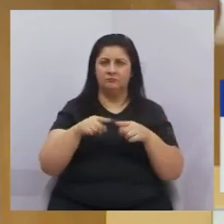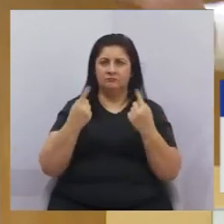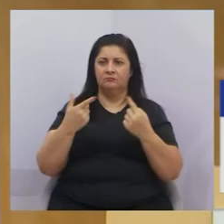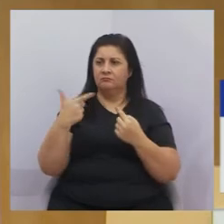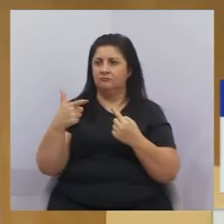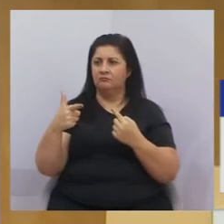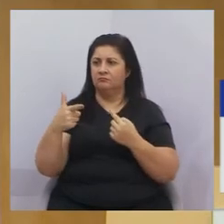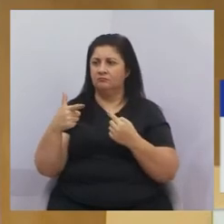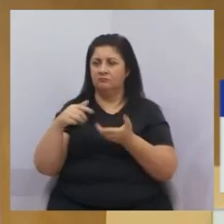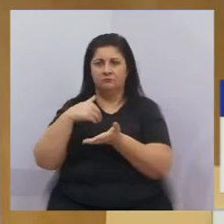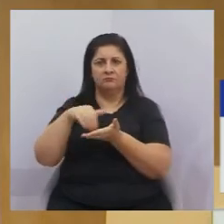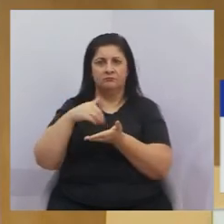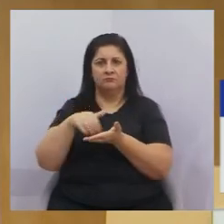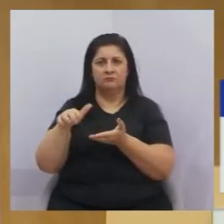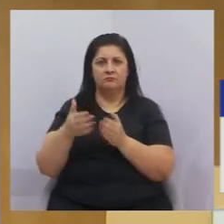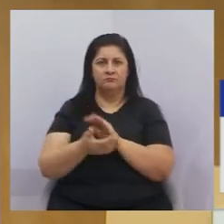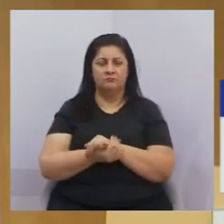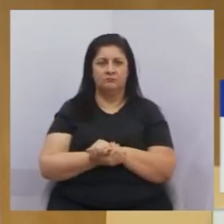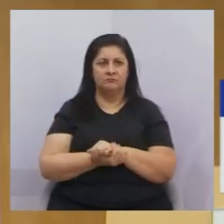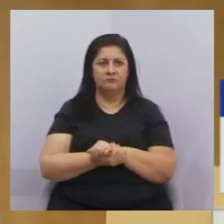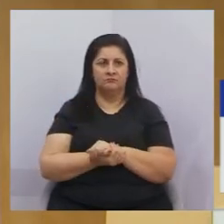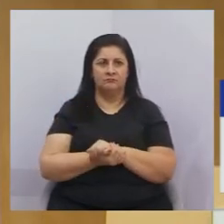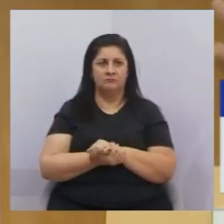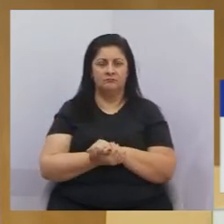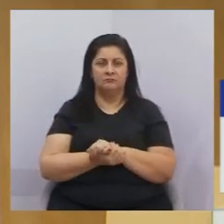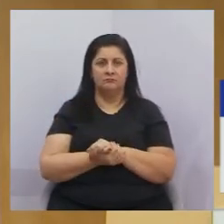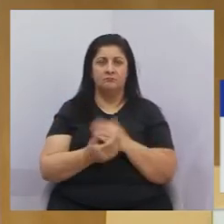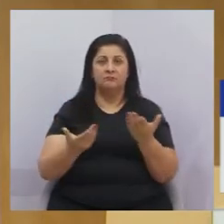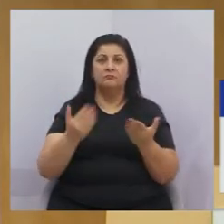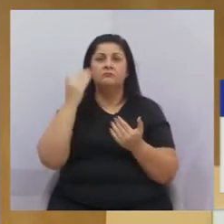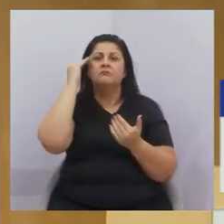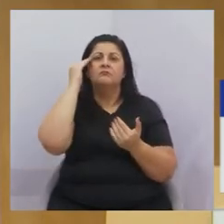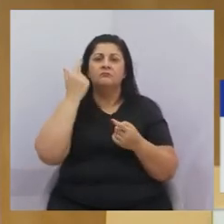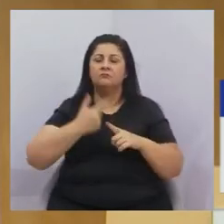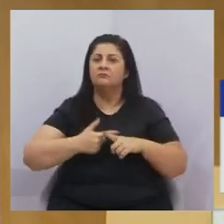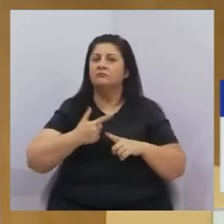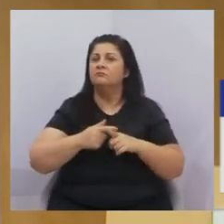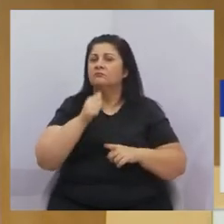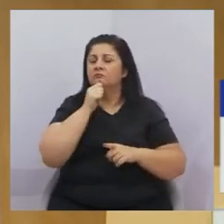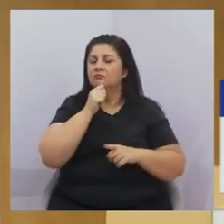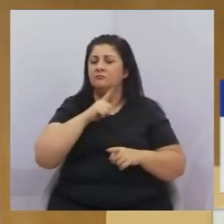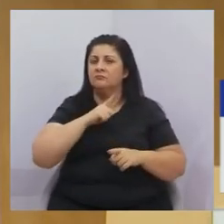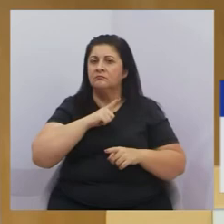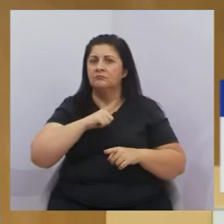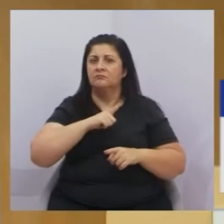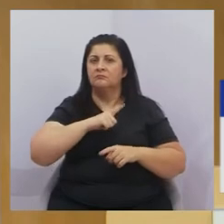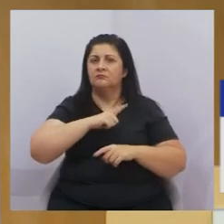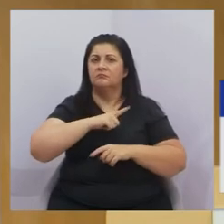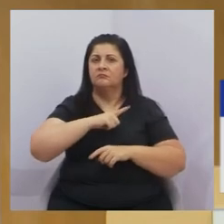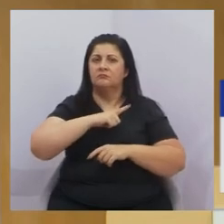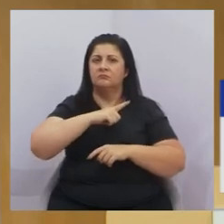ter quem discute, quem fomenta as políticas, para saber o porquê que ainda existe essa discriminação.